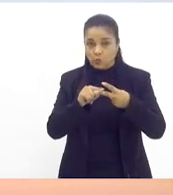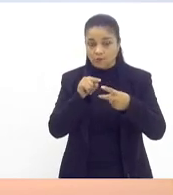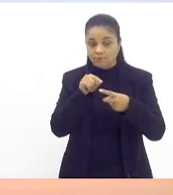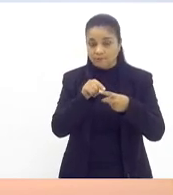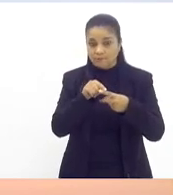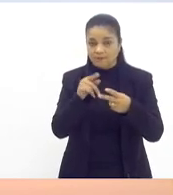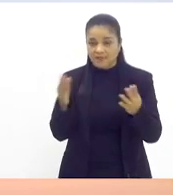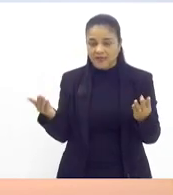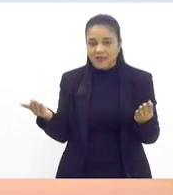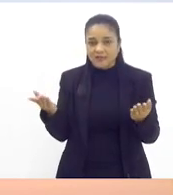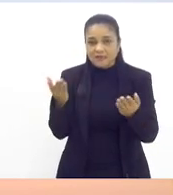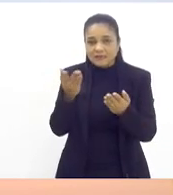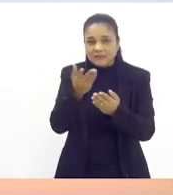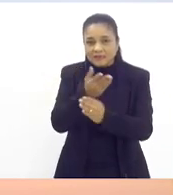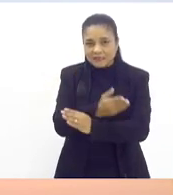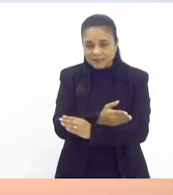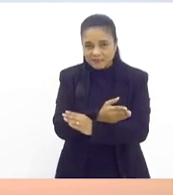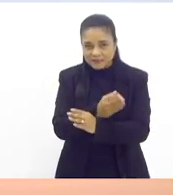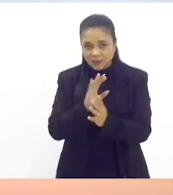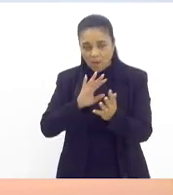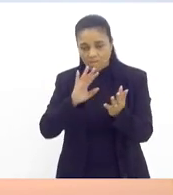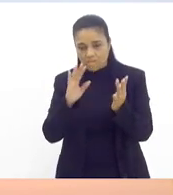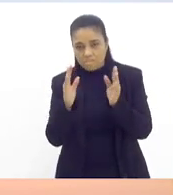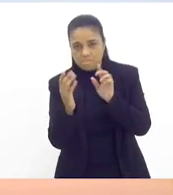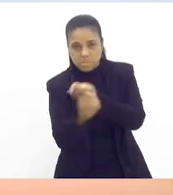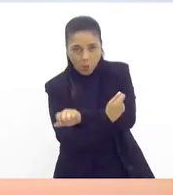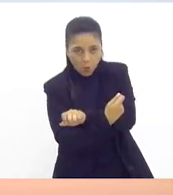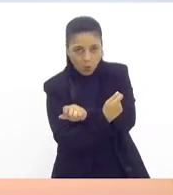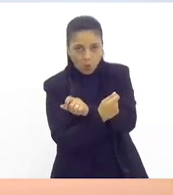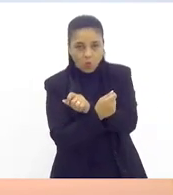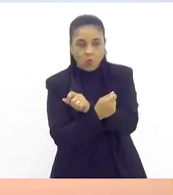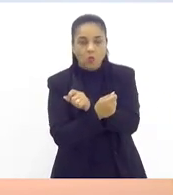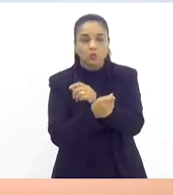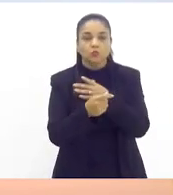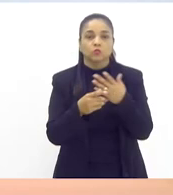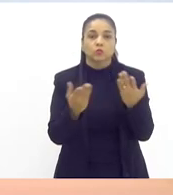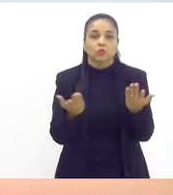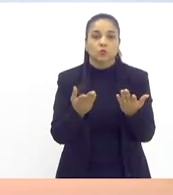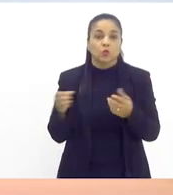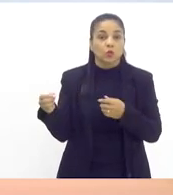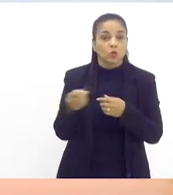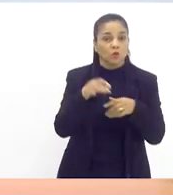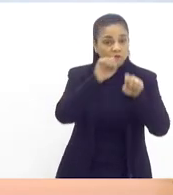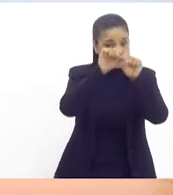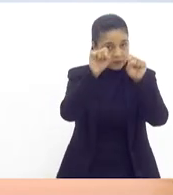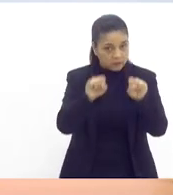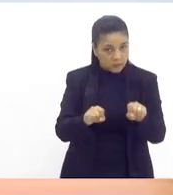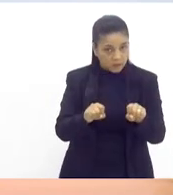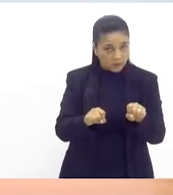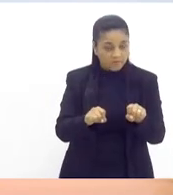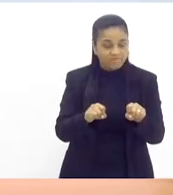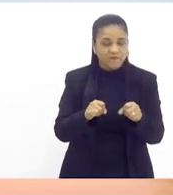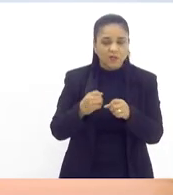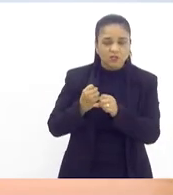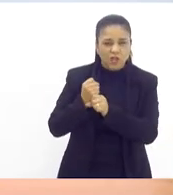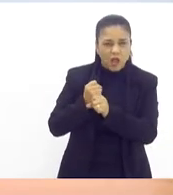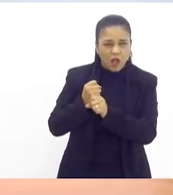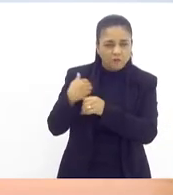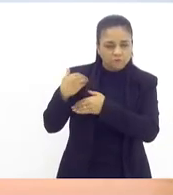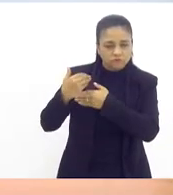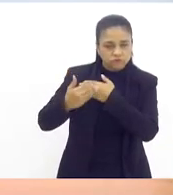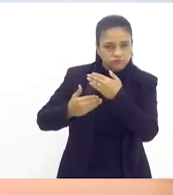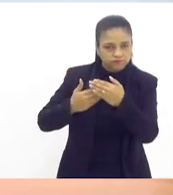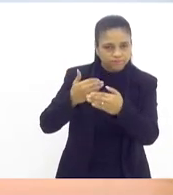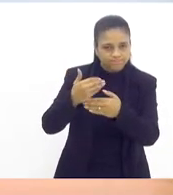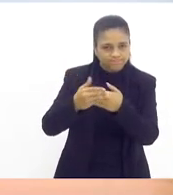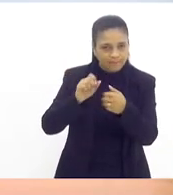transição do sistema atual para o novo sistema. A transição do sistema atual para o novo sistema ela é feita ao longo de alguns anos.